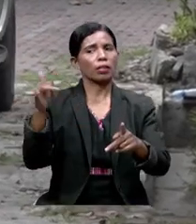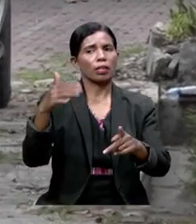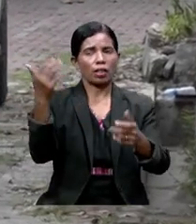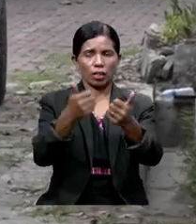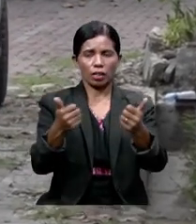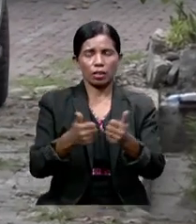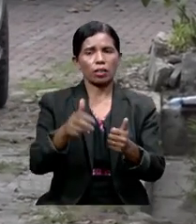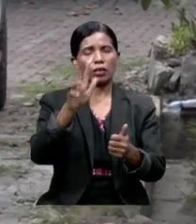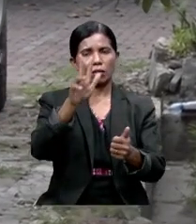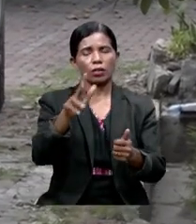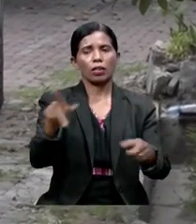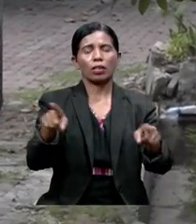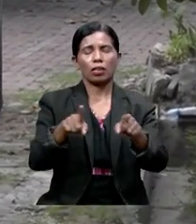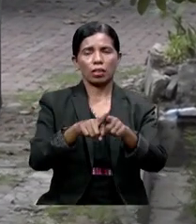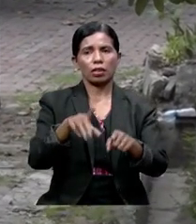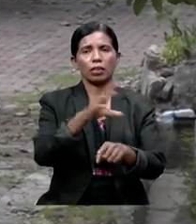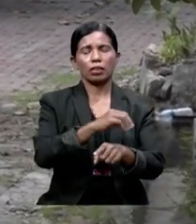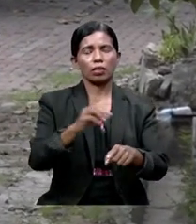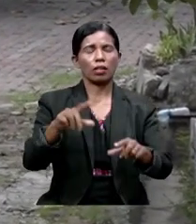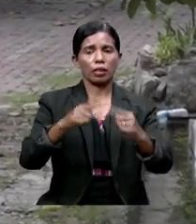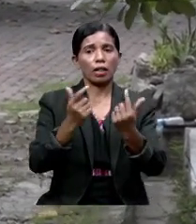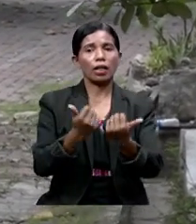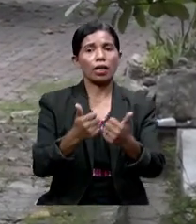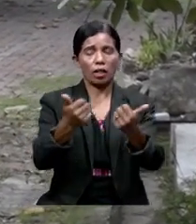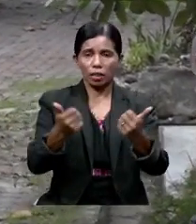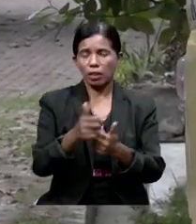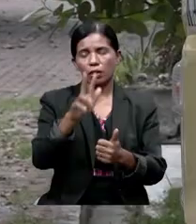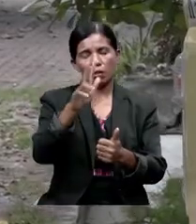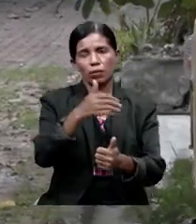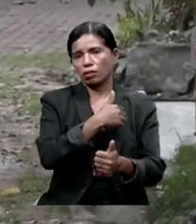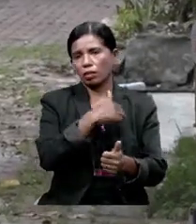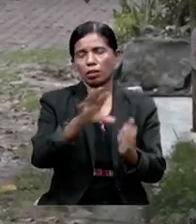Tolu Hanesang, Sagrada Família, Tocobaru, no Mota Clarang, se dão